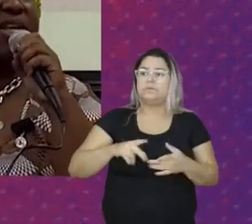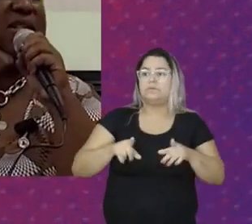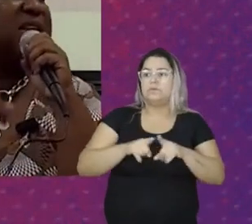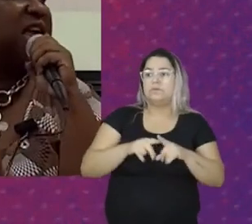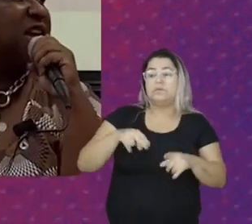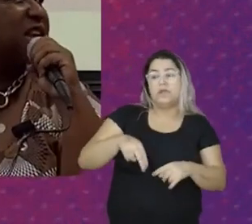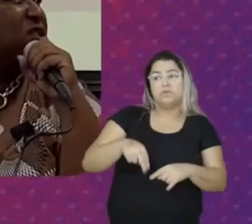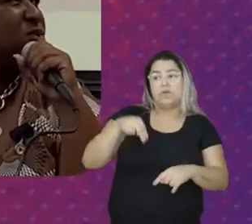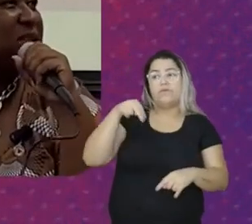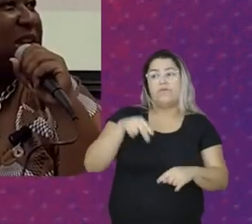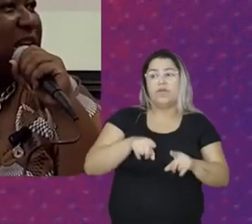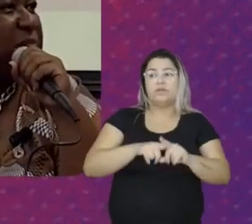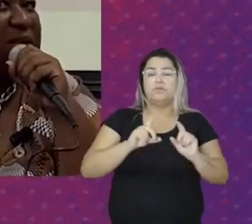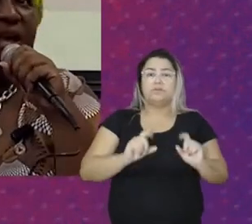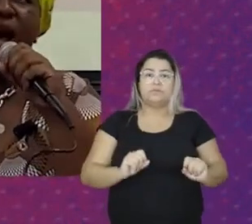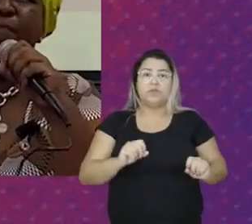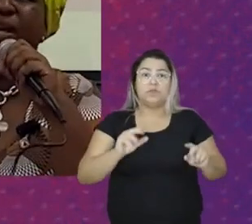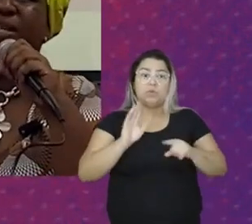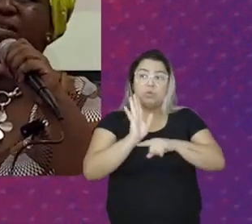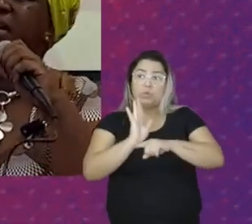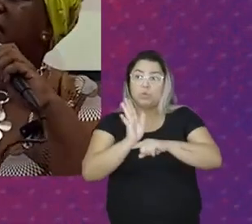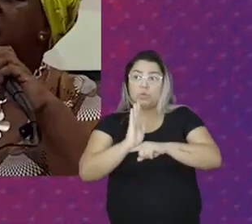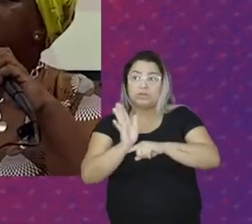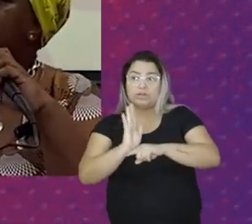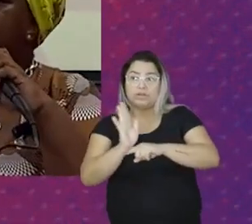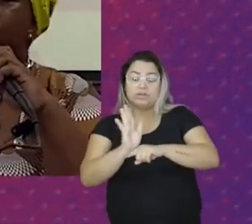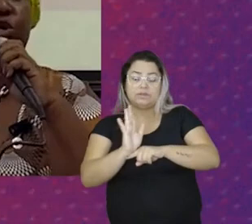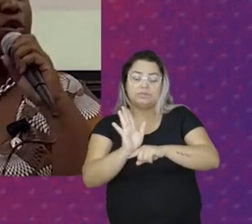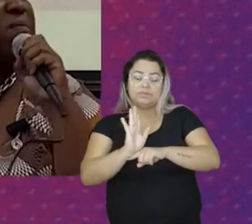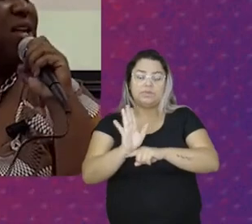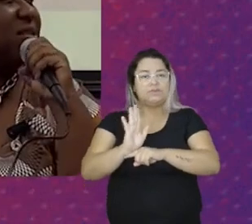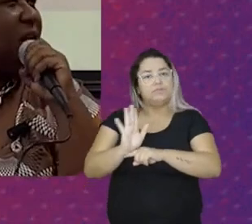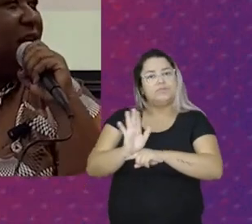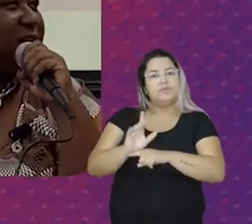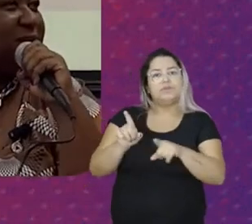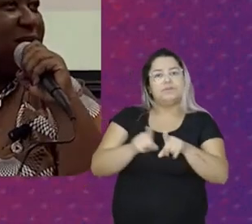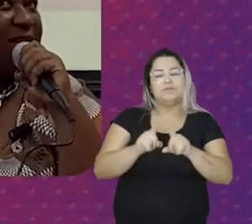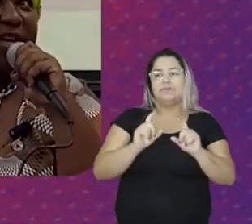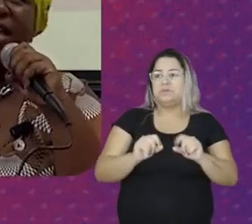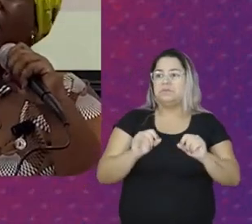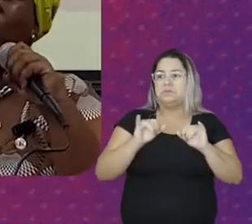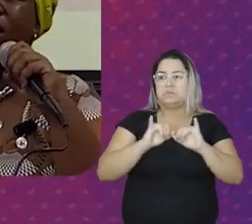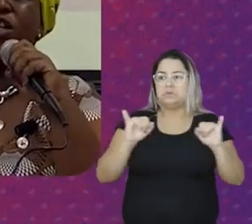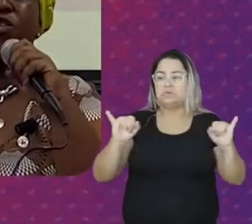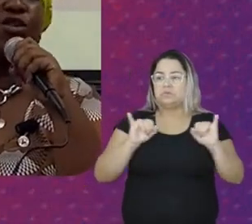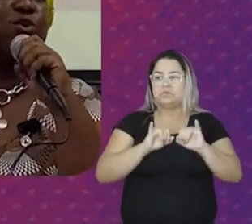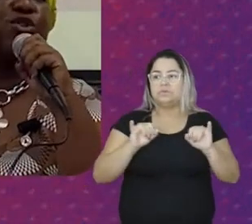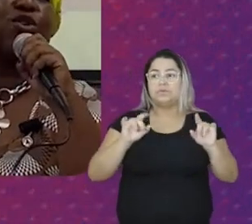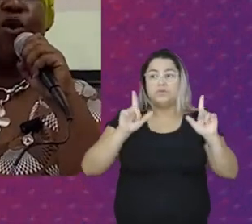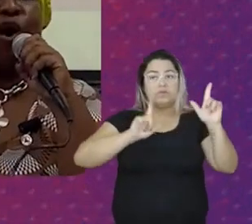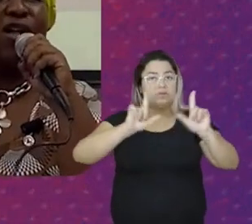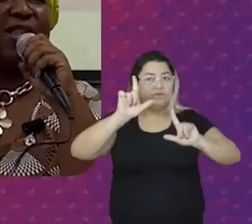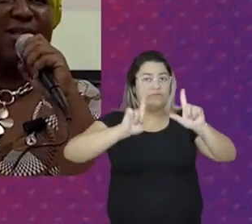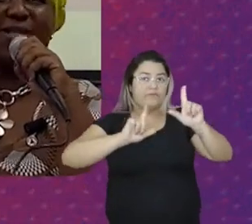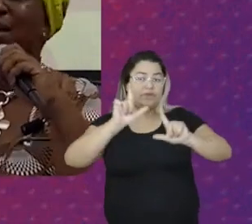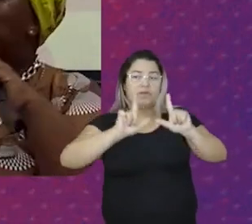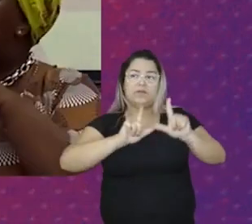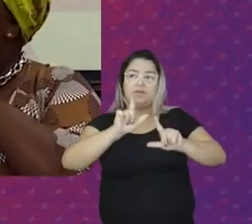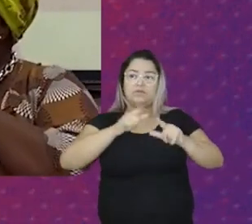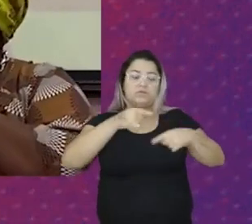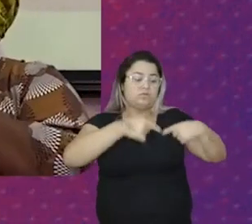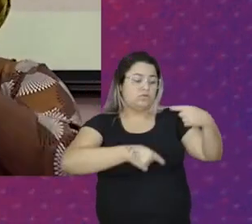a presença negra nos cinemas, a presença negra nos comerciais, e agora a gente discute